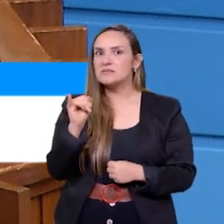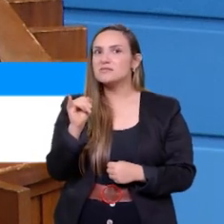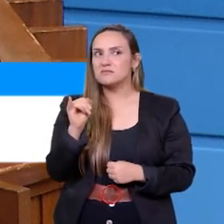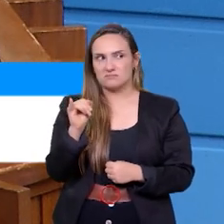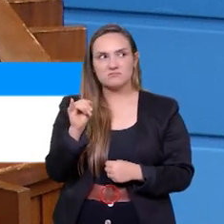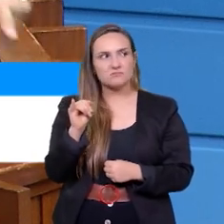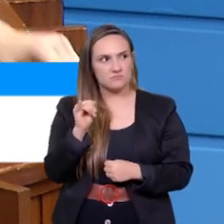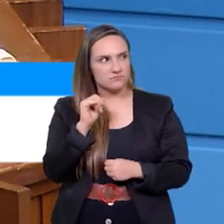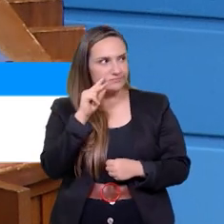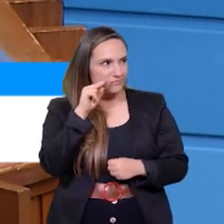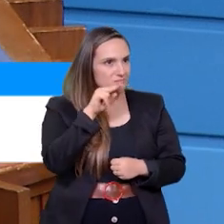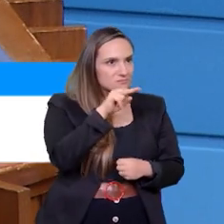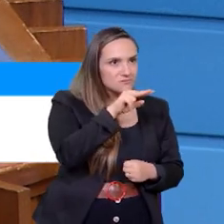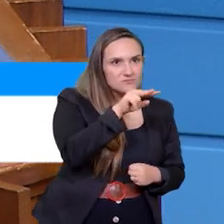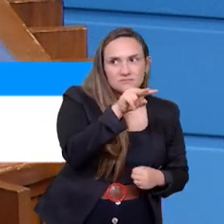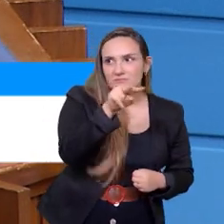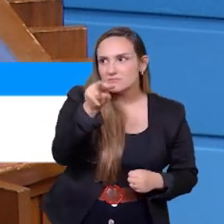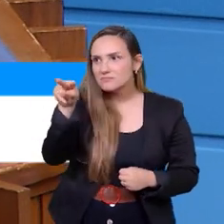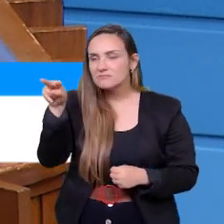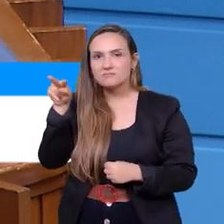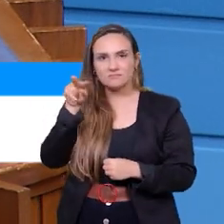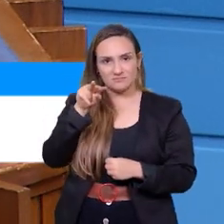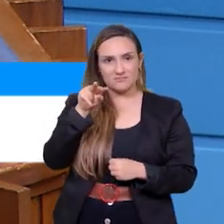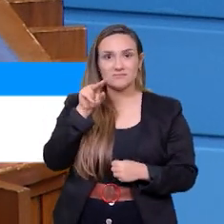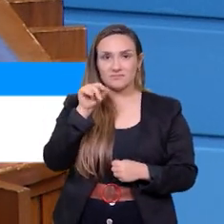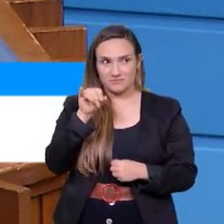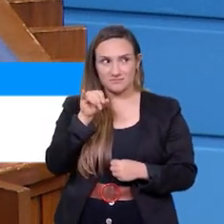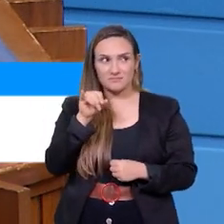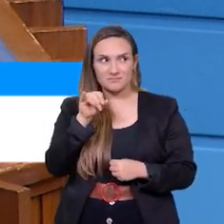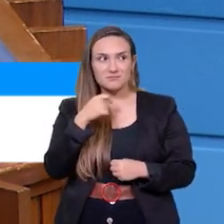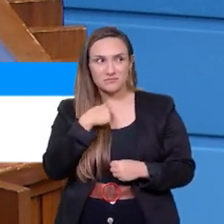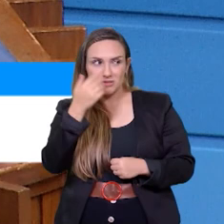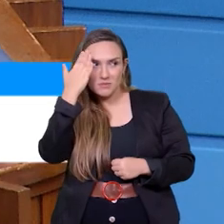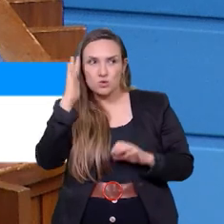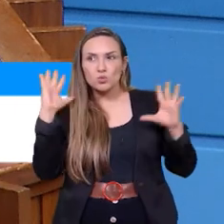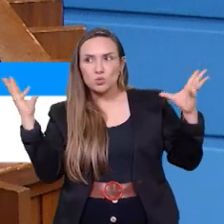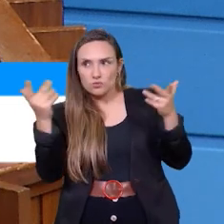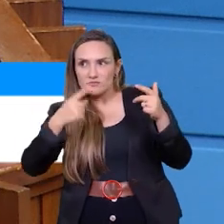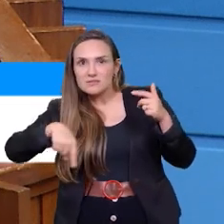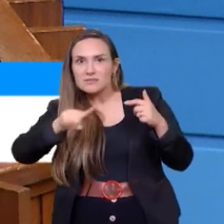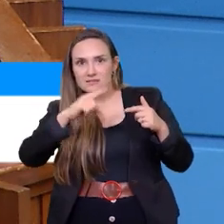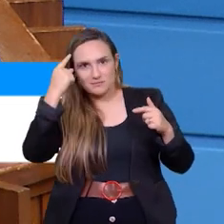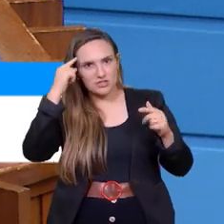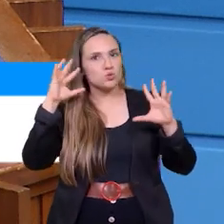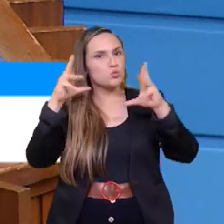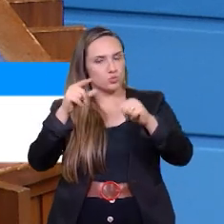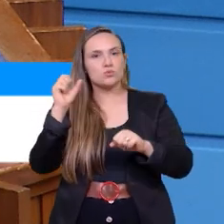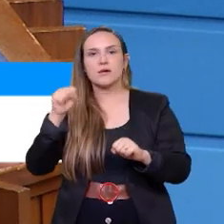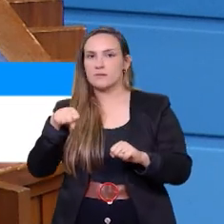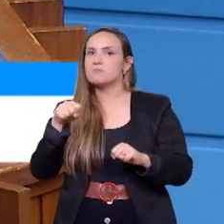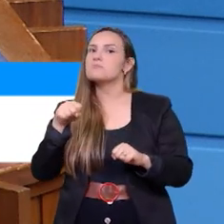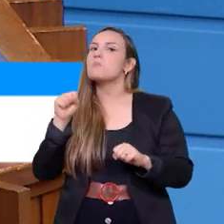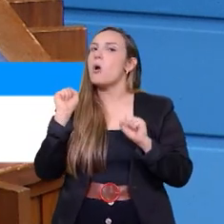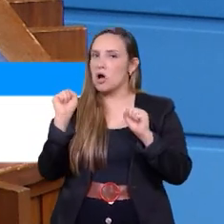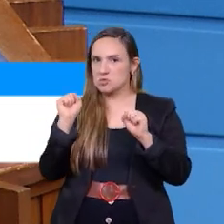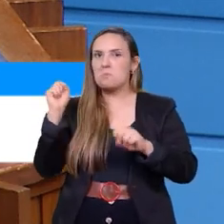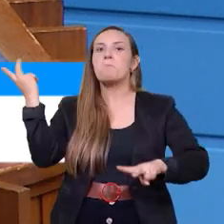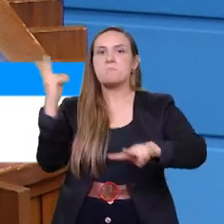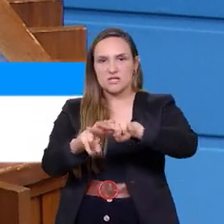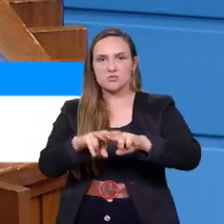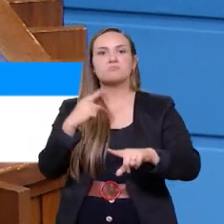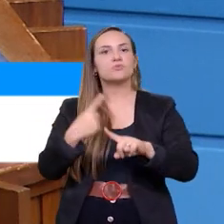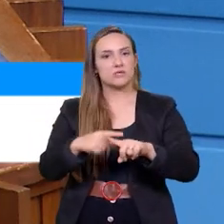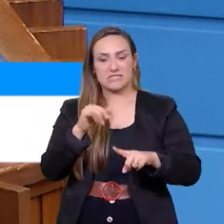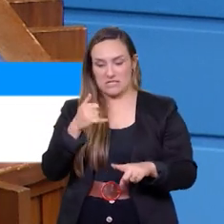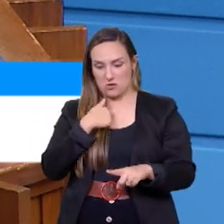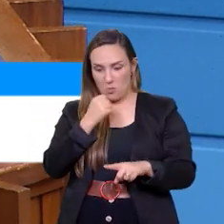na cabeça de todos que estão aqui estaremos presos ou seja Se pudéssemos falar tudo aquilo